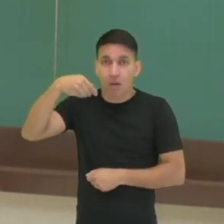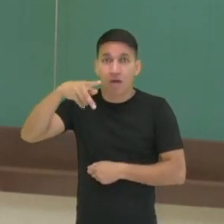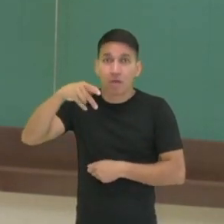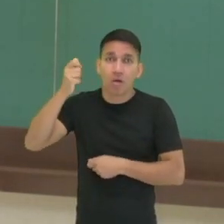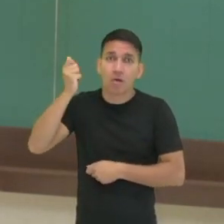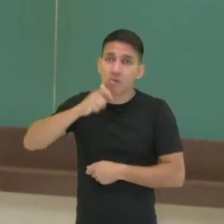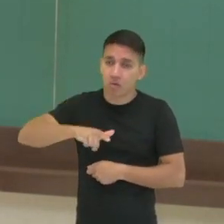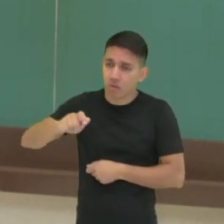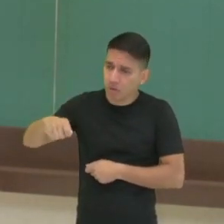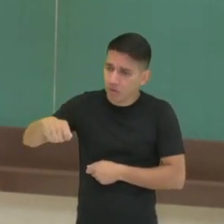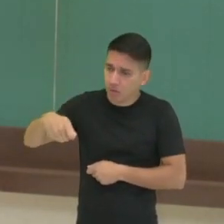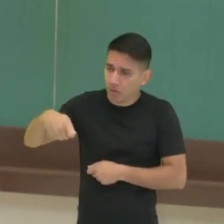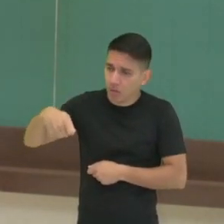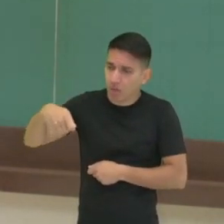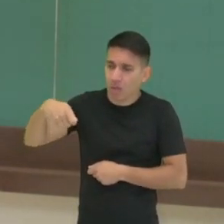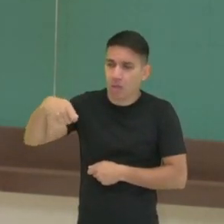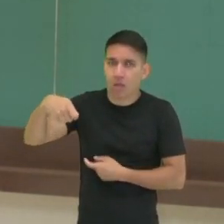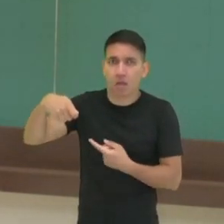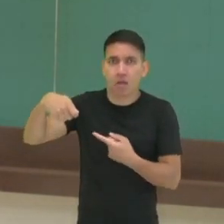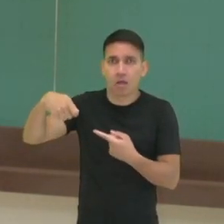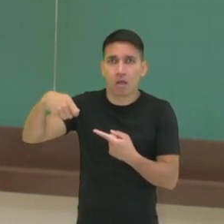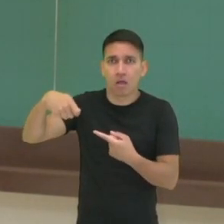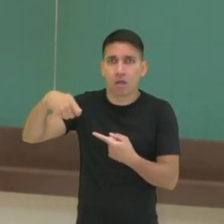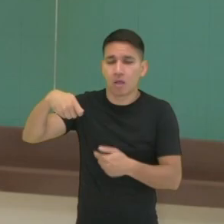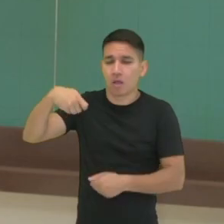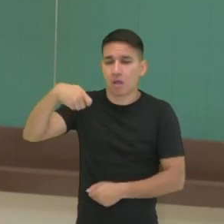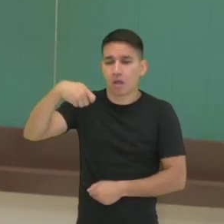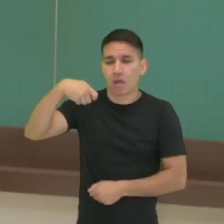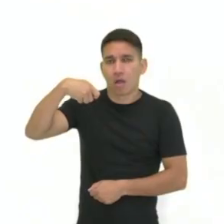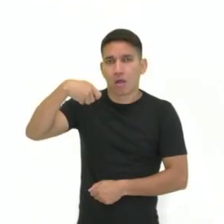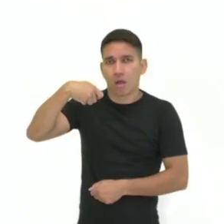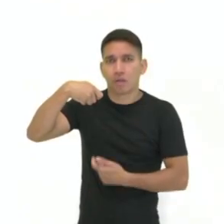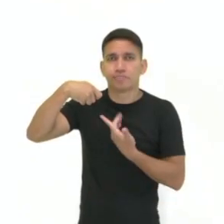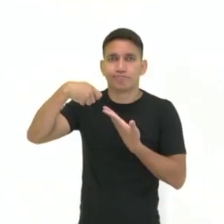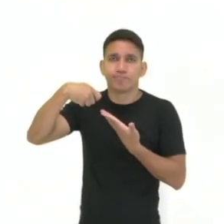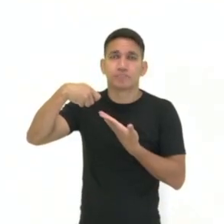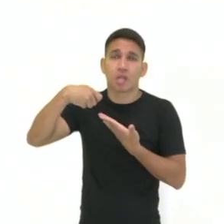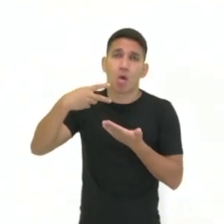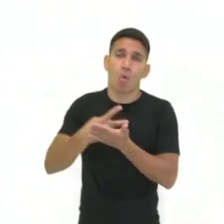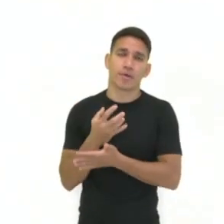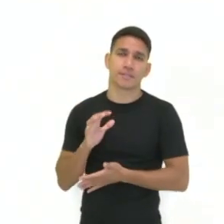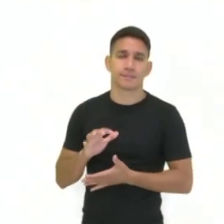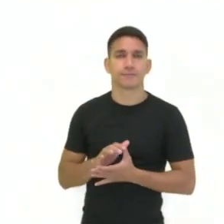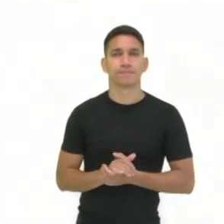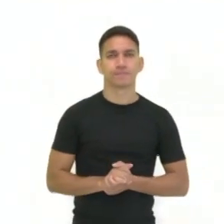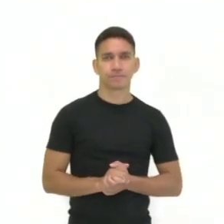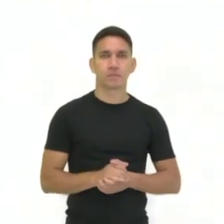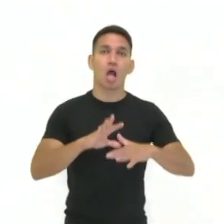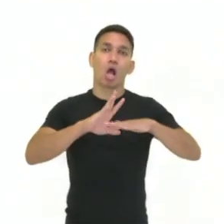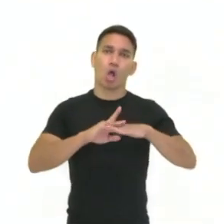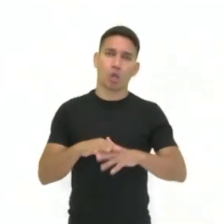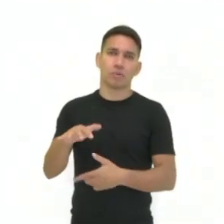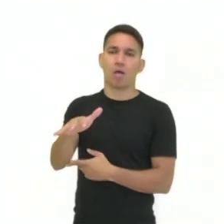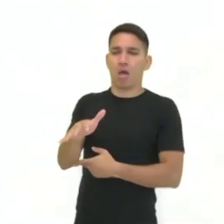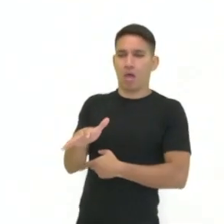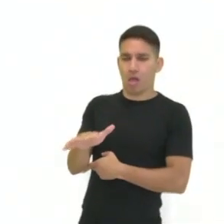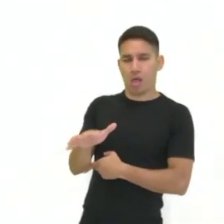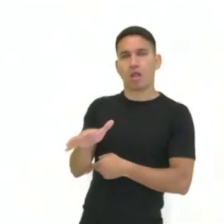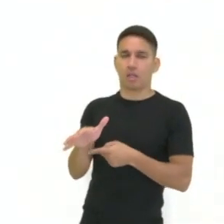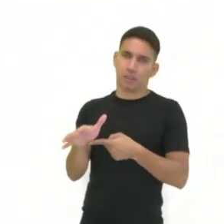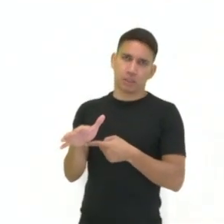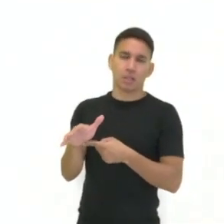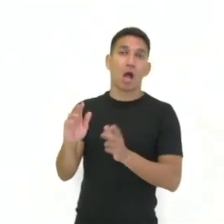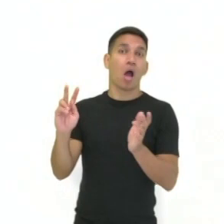Então veja como ela está com a outra mão segurando. A doença de Parkinson ou o mal de Parkinson pode